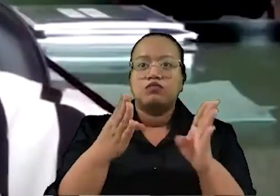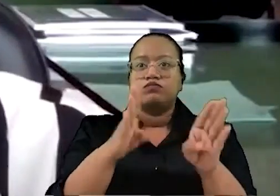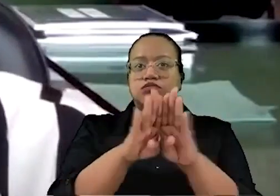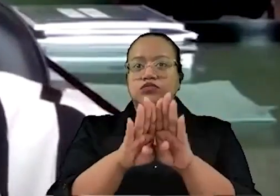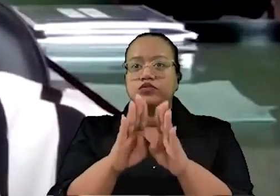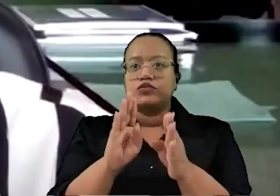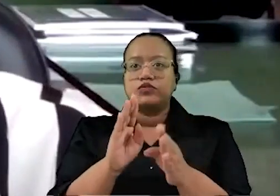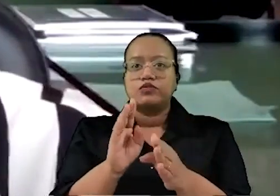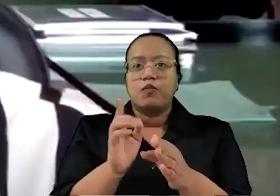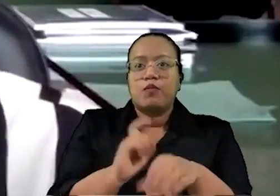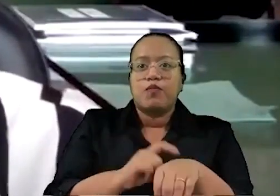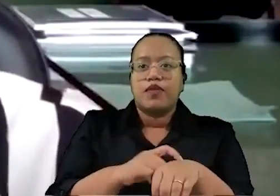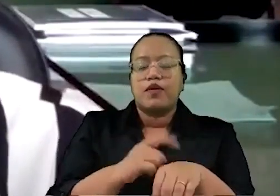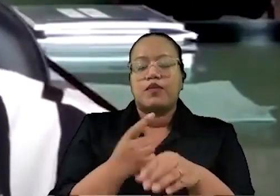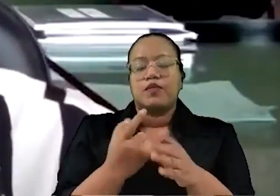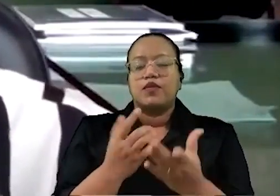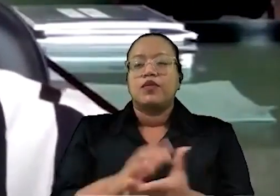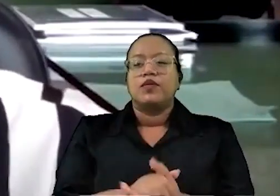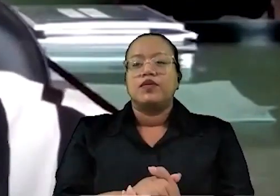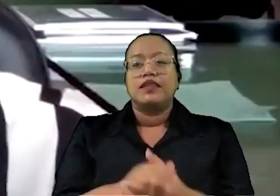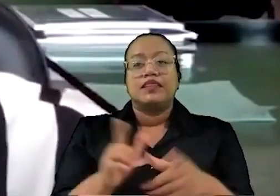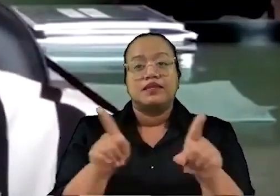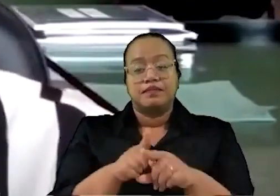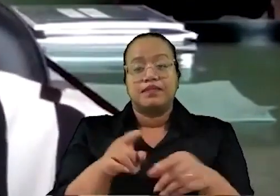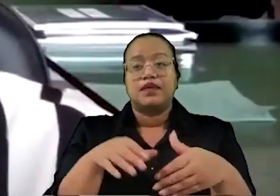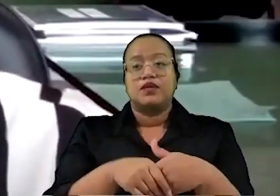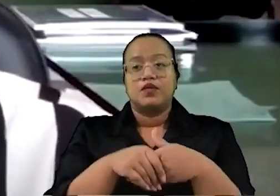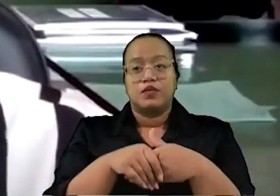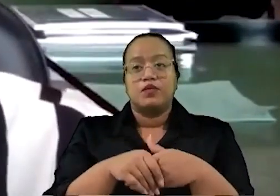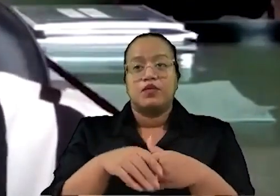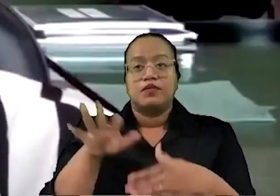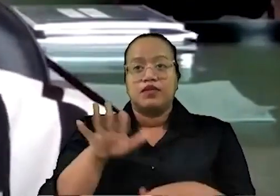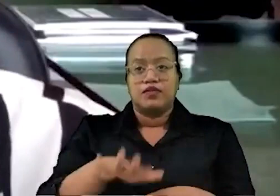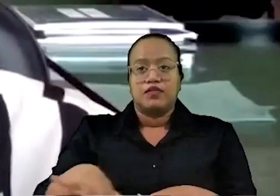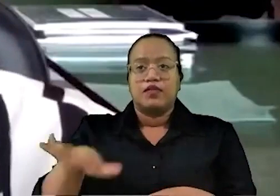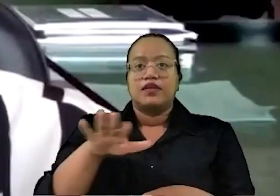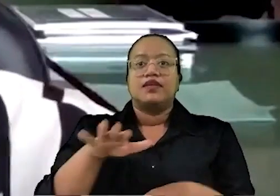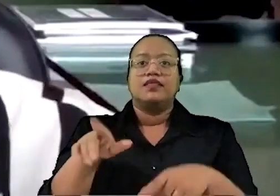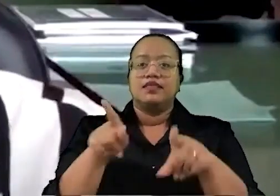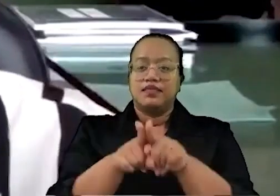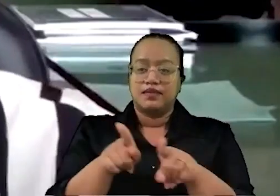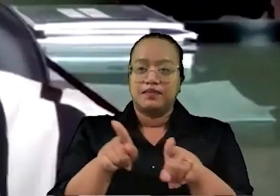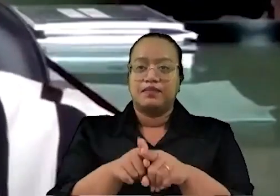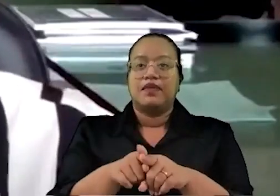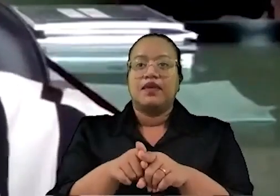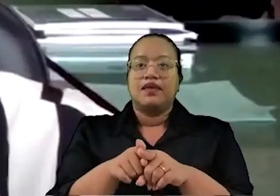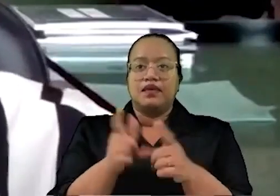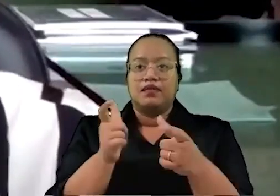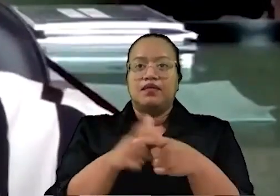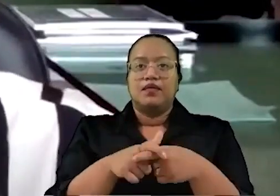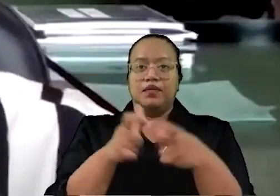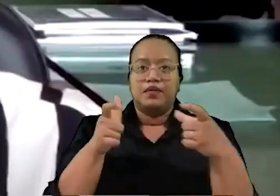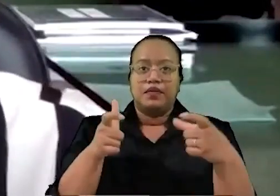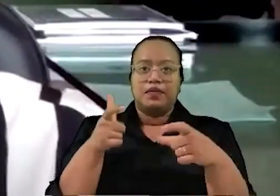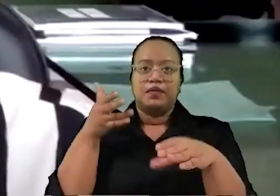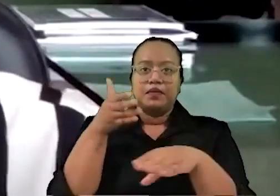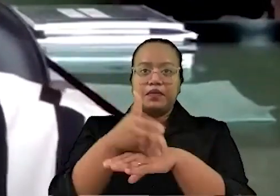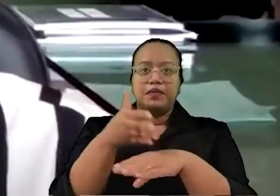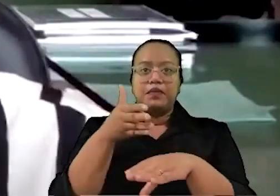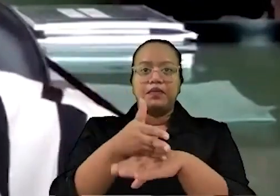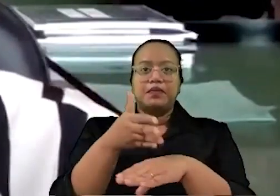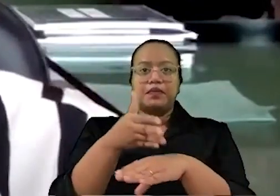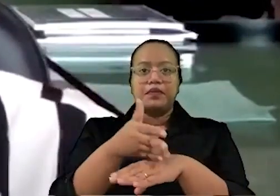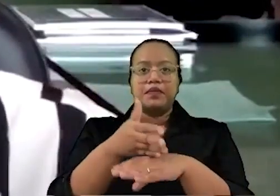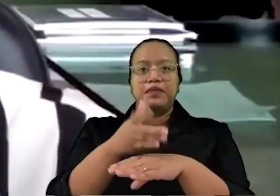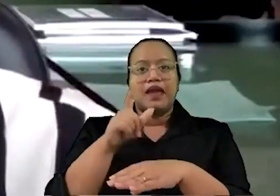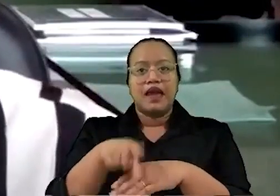também os colegas da Quinta Região que acorreram em grande número ao chamado para participar desse